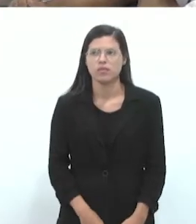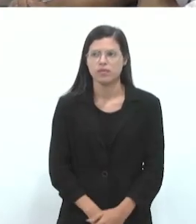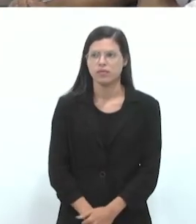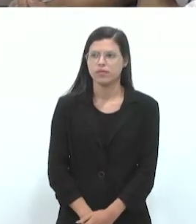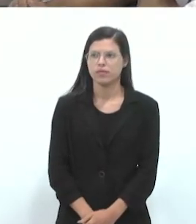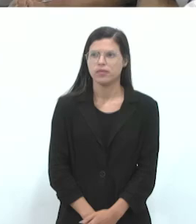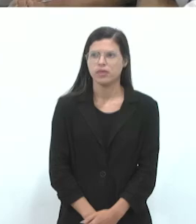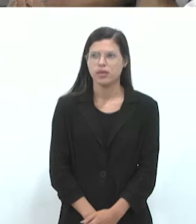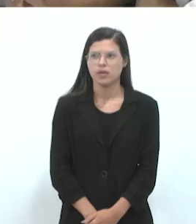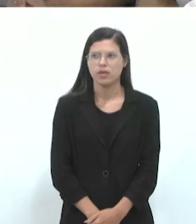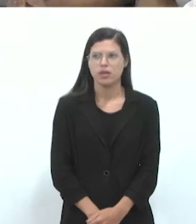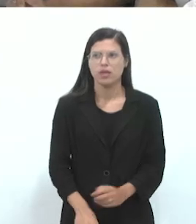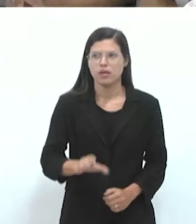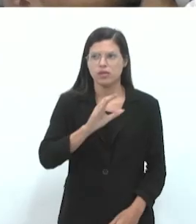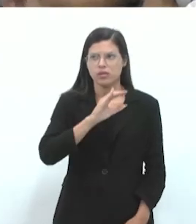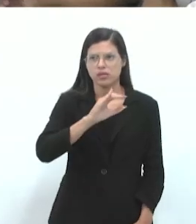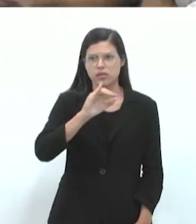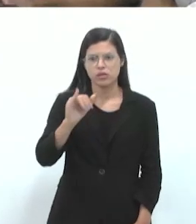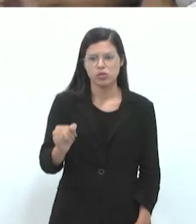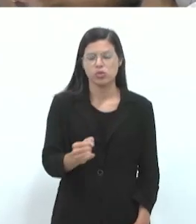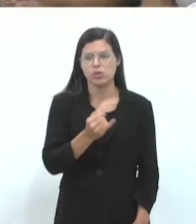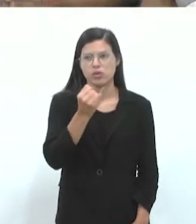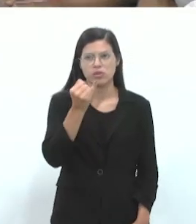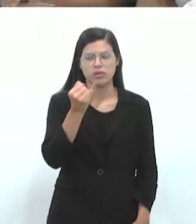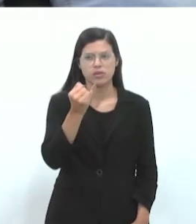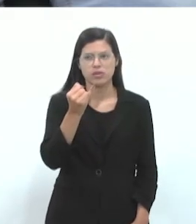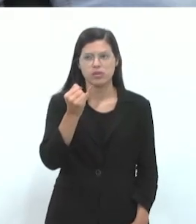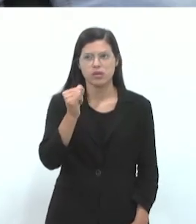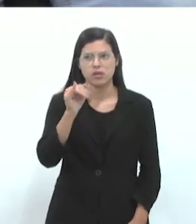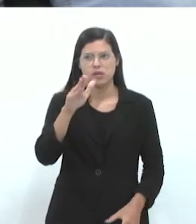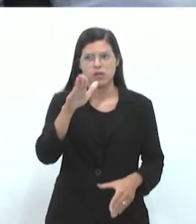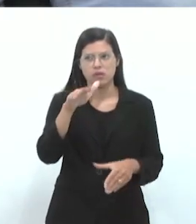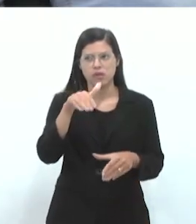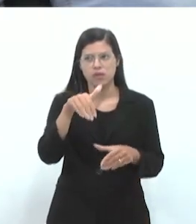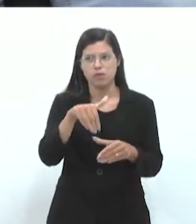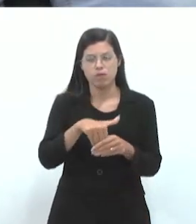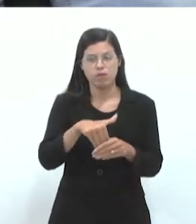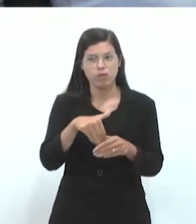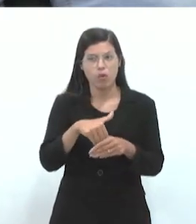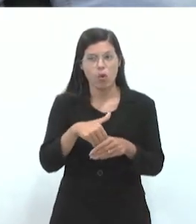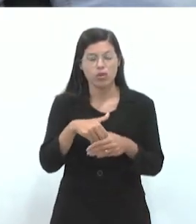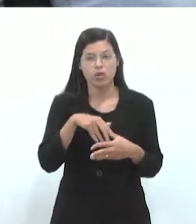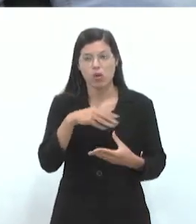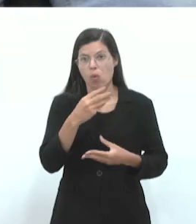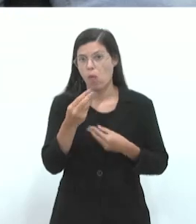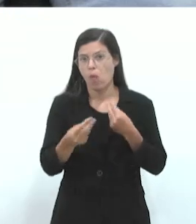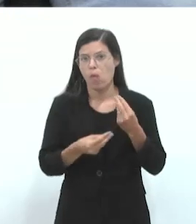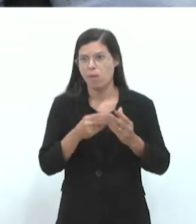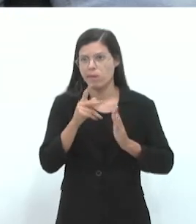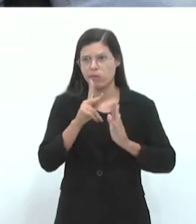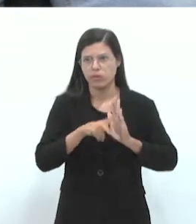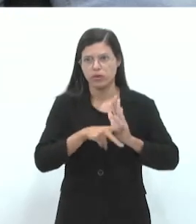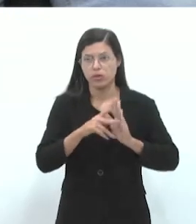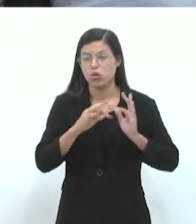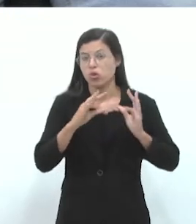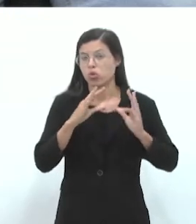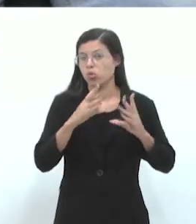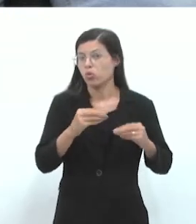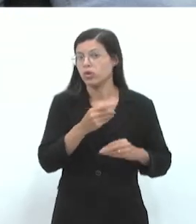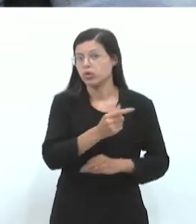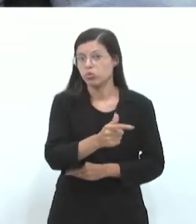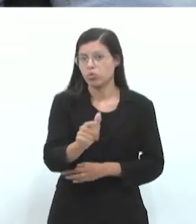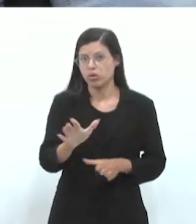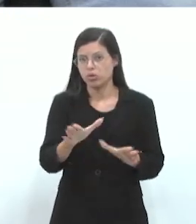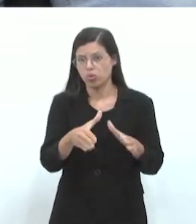A CCJ, em tese, ela vota a forma. As comissões, todas as outras